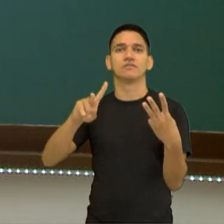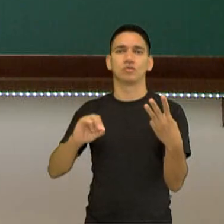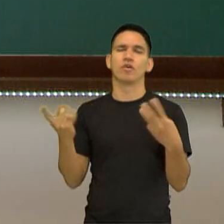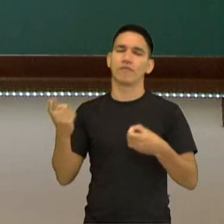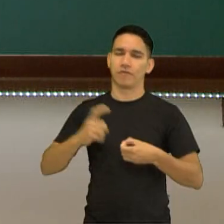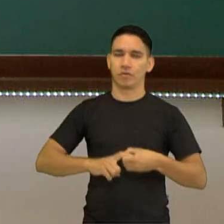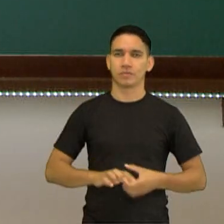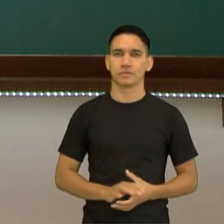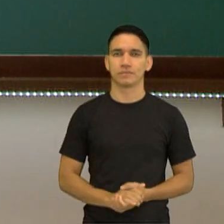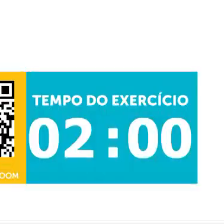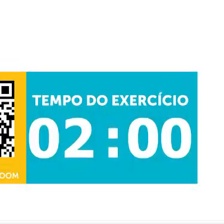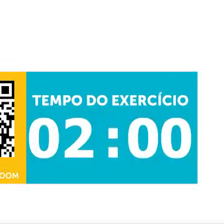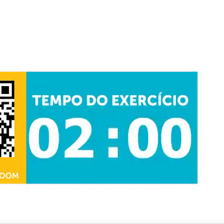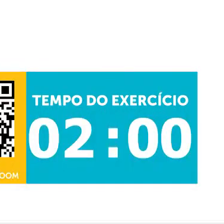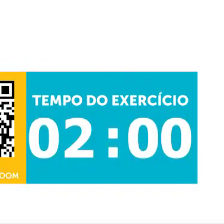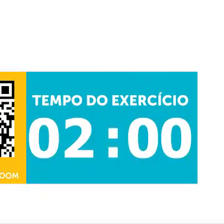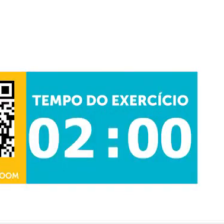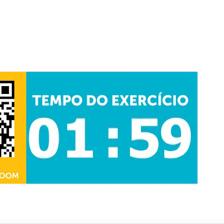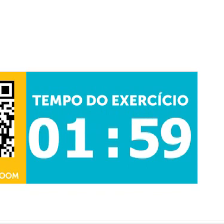Já volto aí.